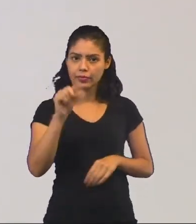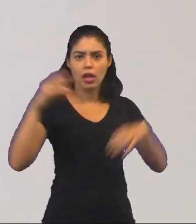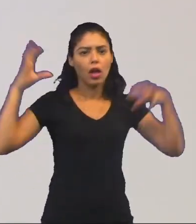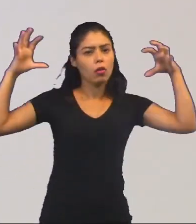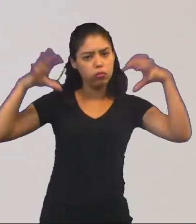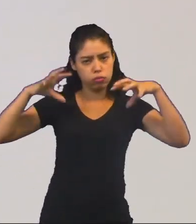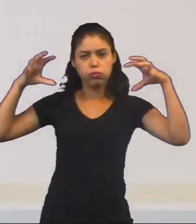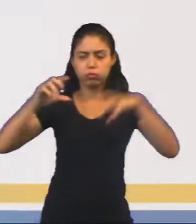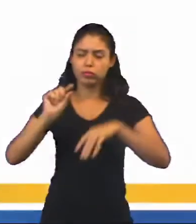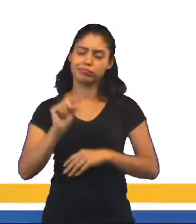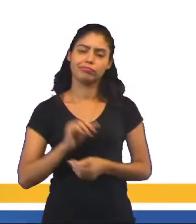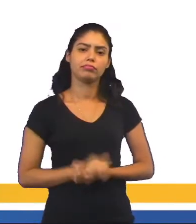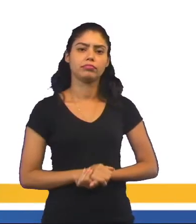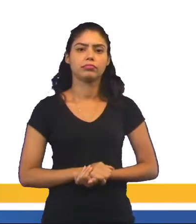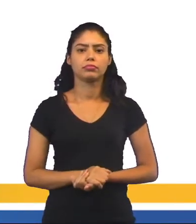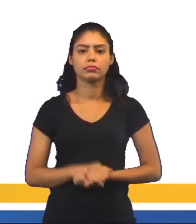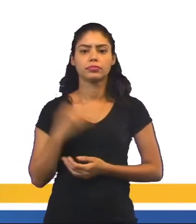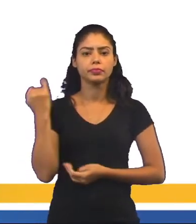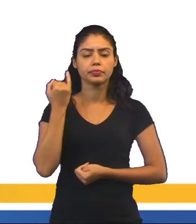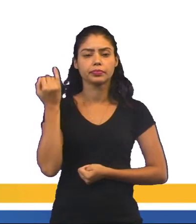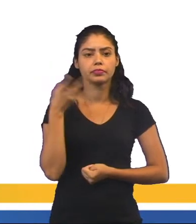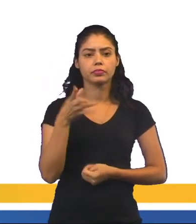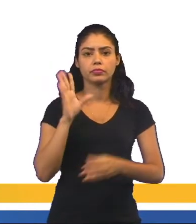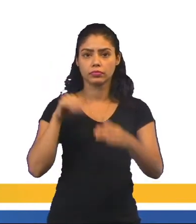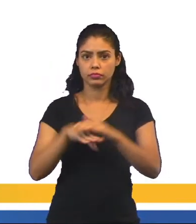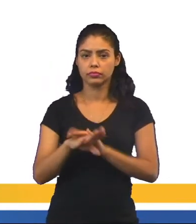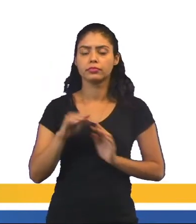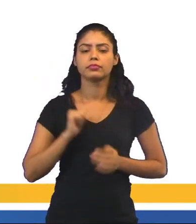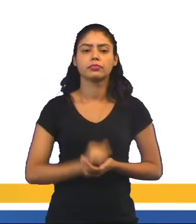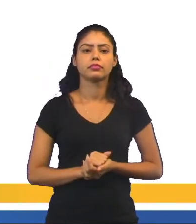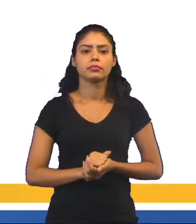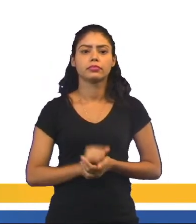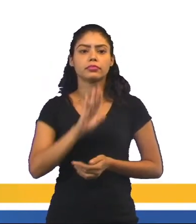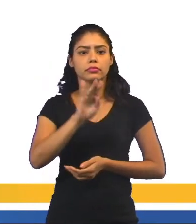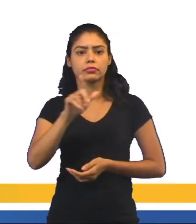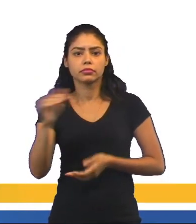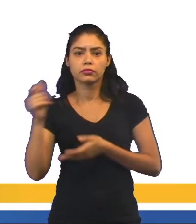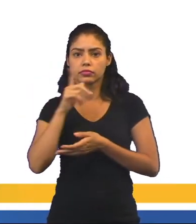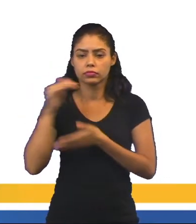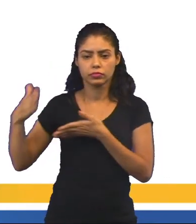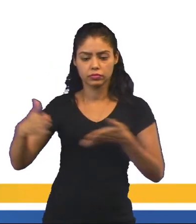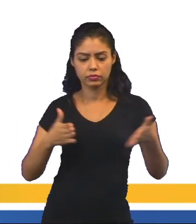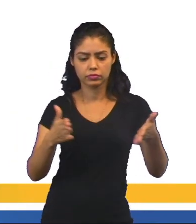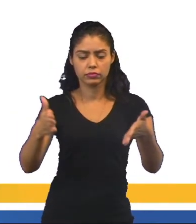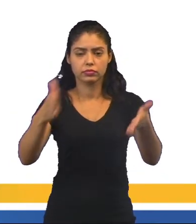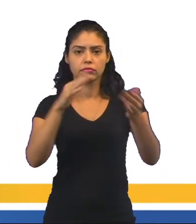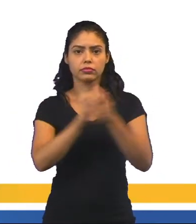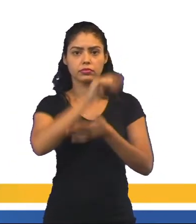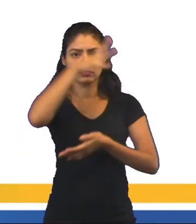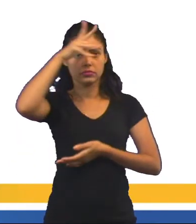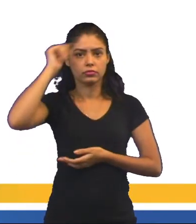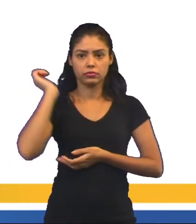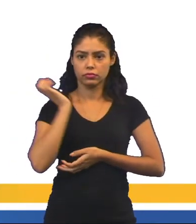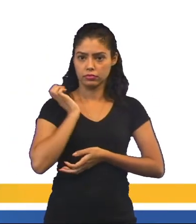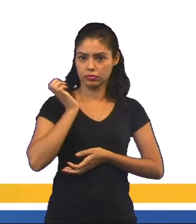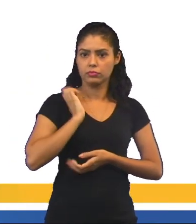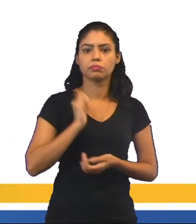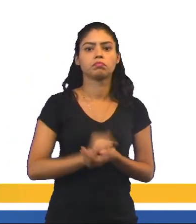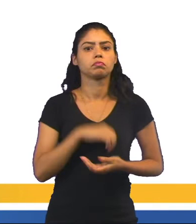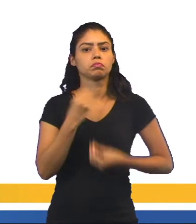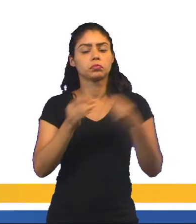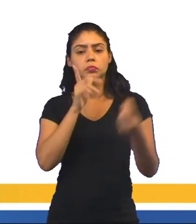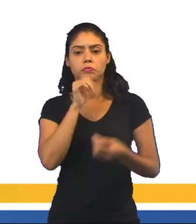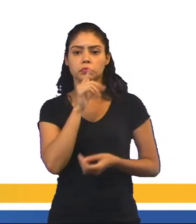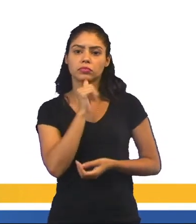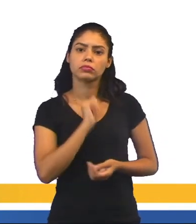para aquelas regiões. Então isso é importante você guardar. Quanto à bacia hidrográfica, a Amazônia é uma região rica em recursos naturais como